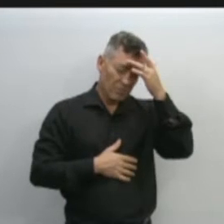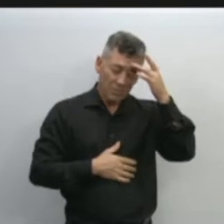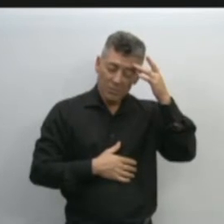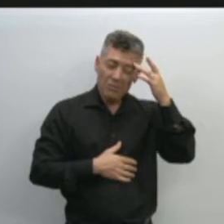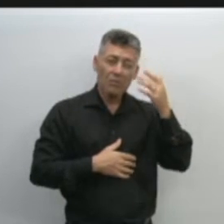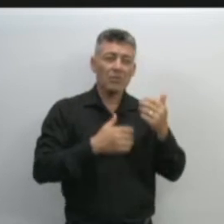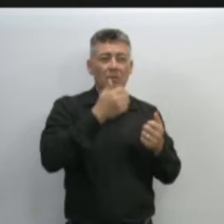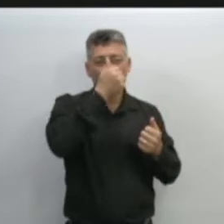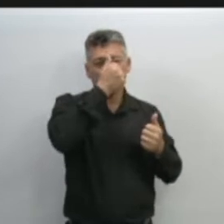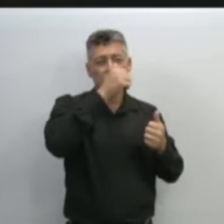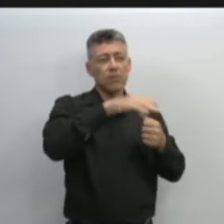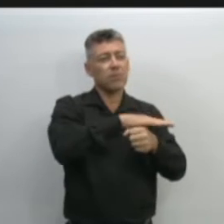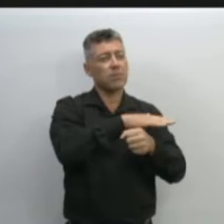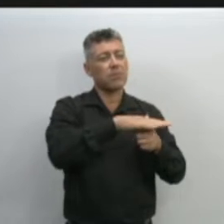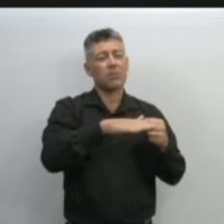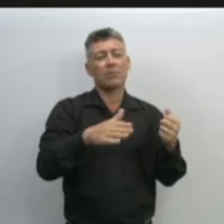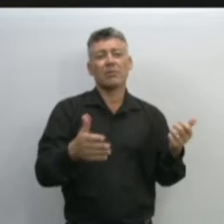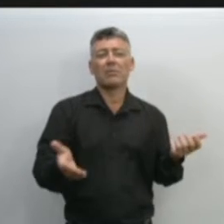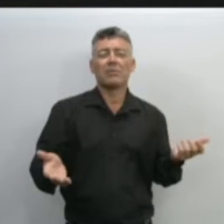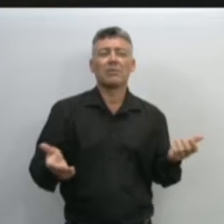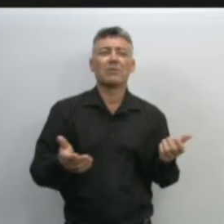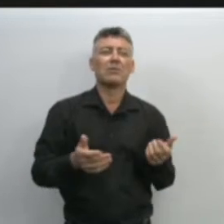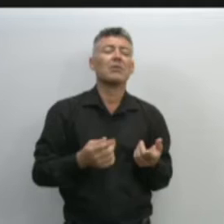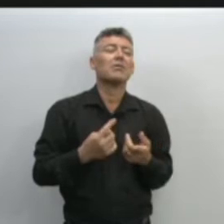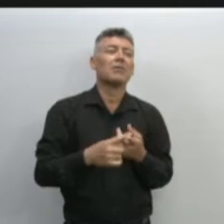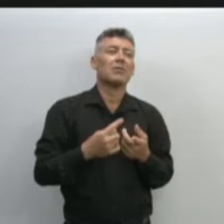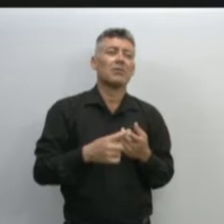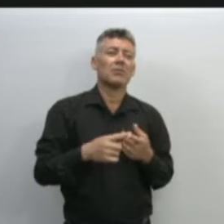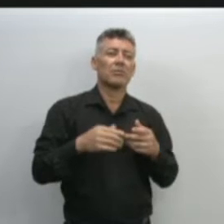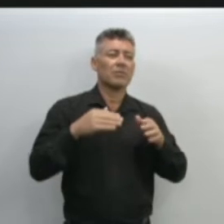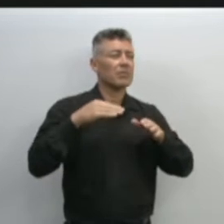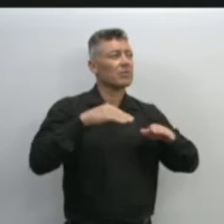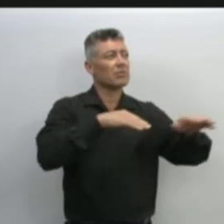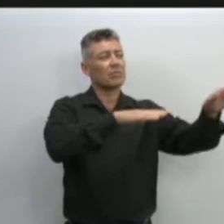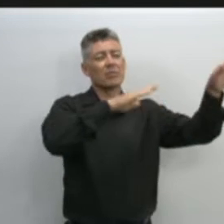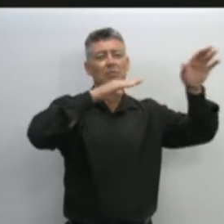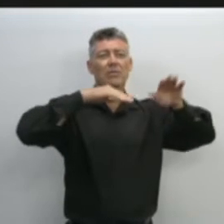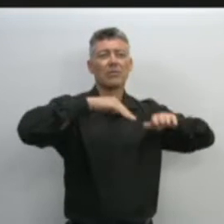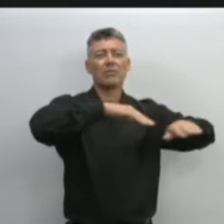ônibus superlotado. Exatamente por quê? Porque aumentou.